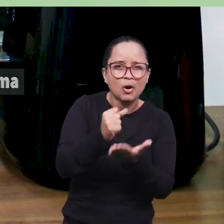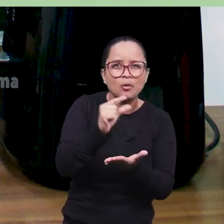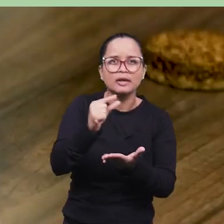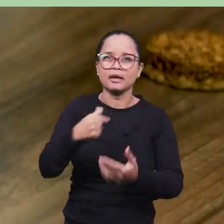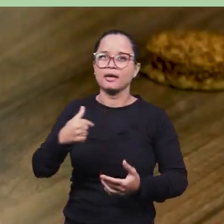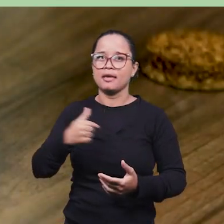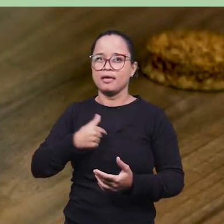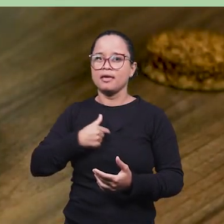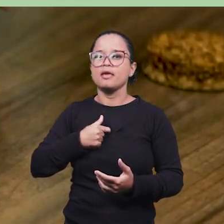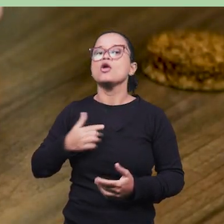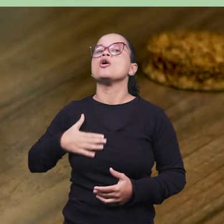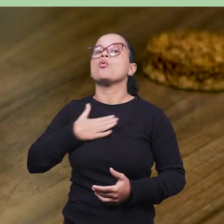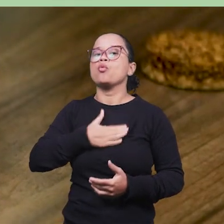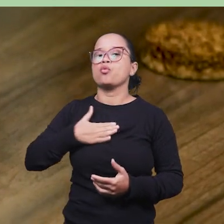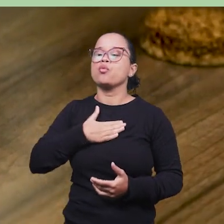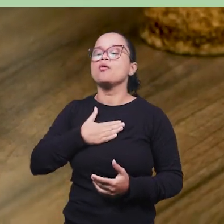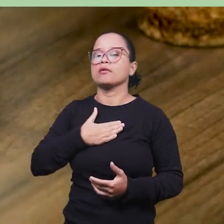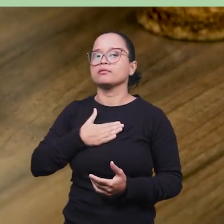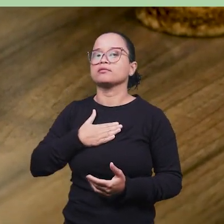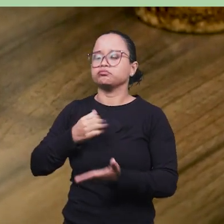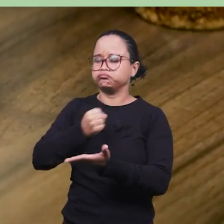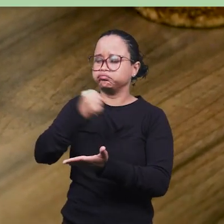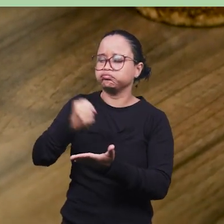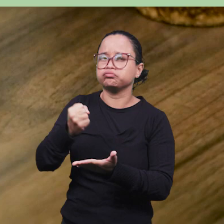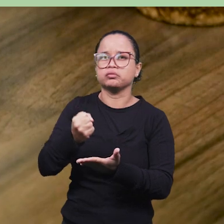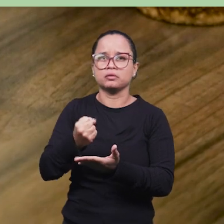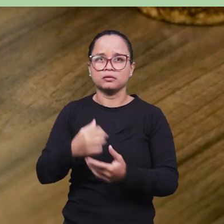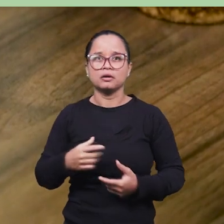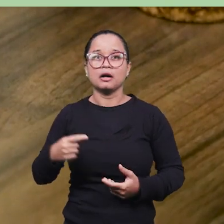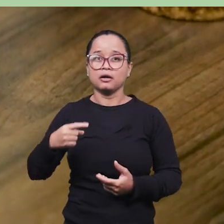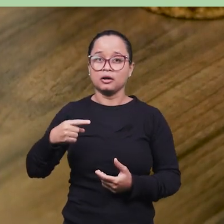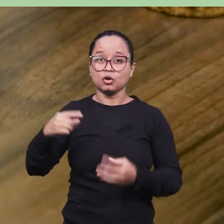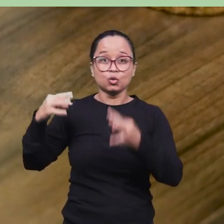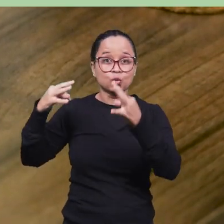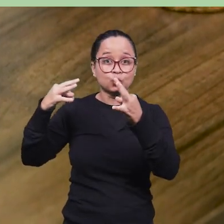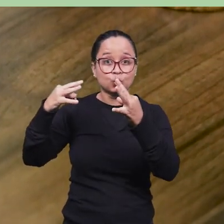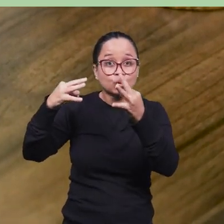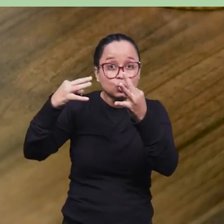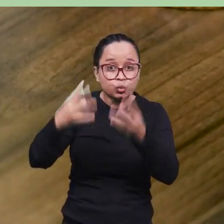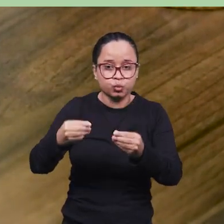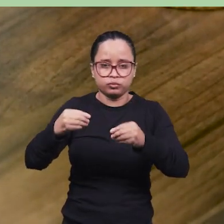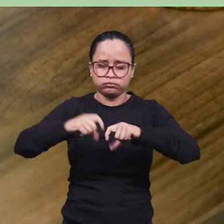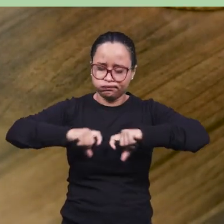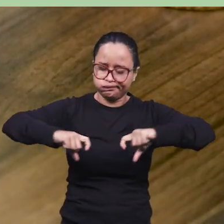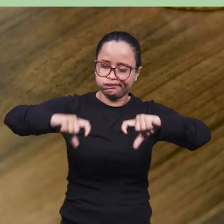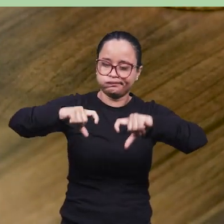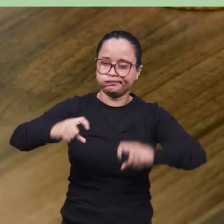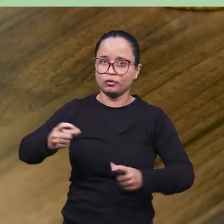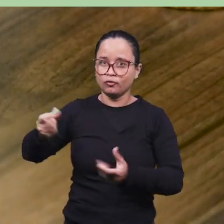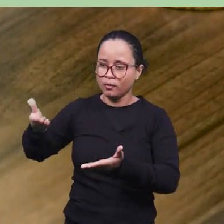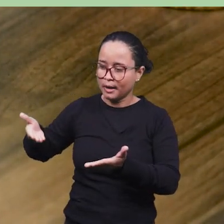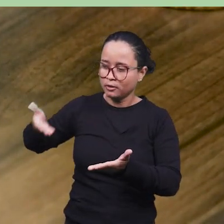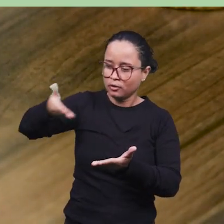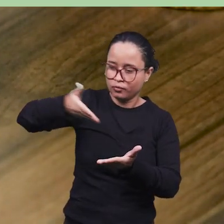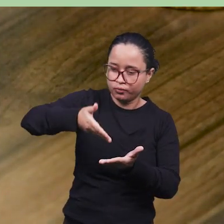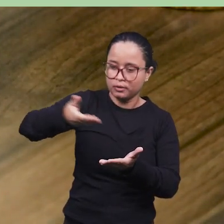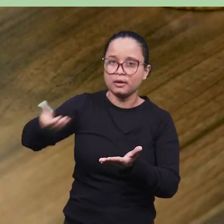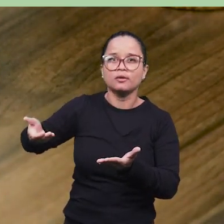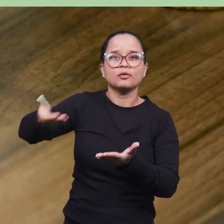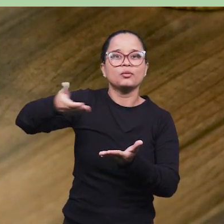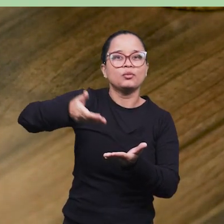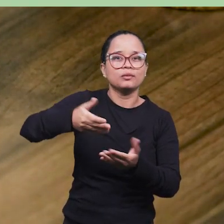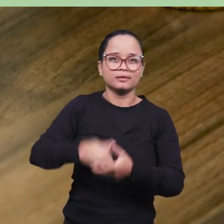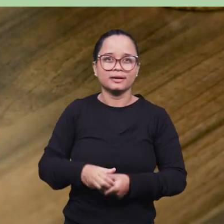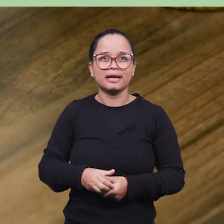pouquinho exagerada. Então, ó, vou finalizar colocando aqui em todas as camadas. Que